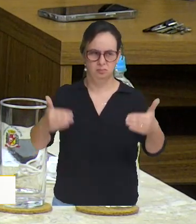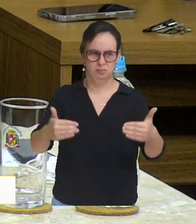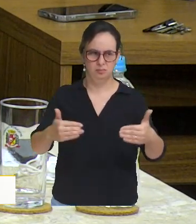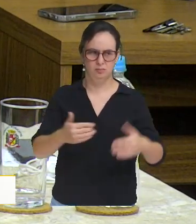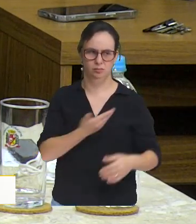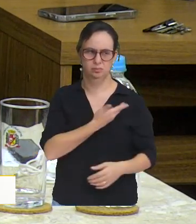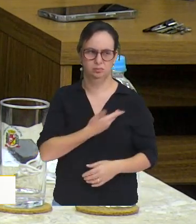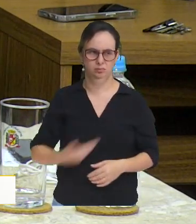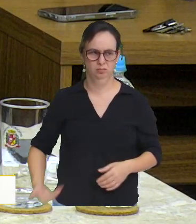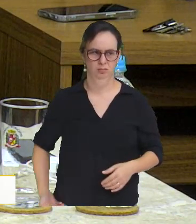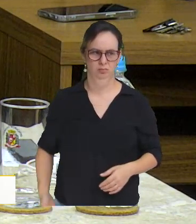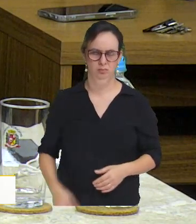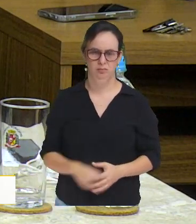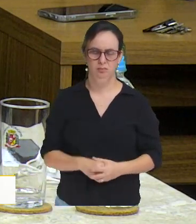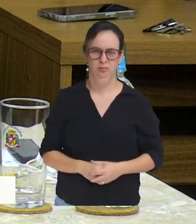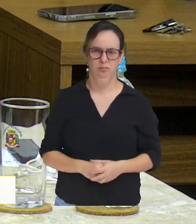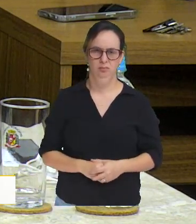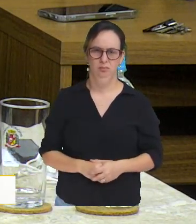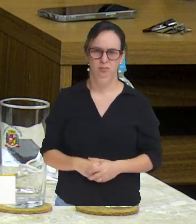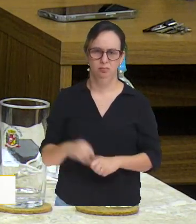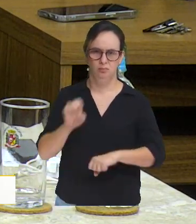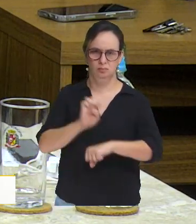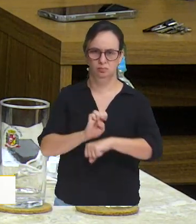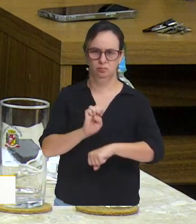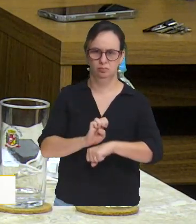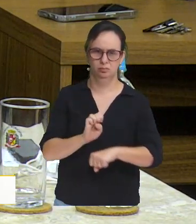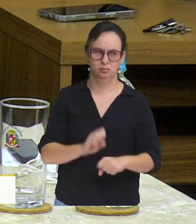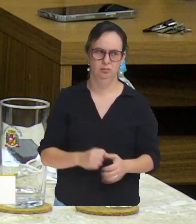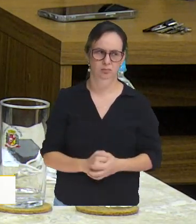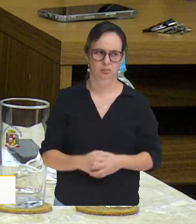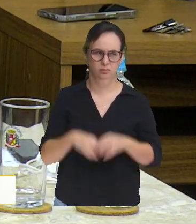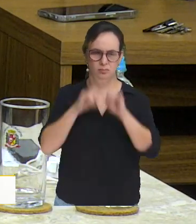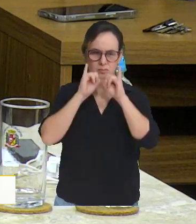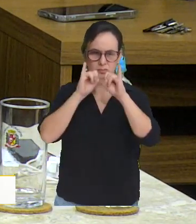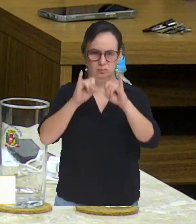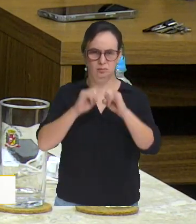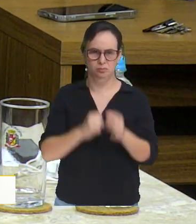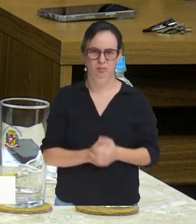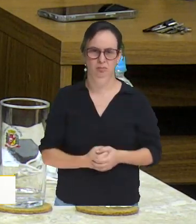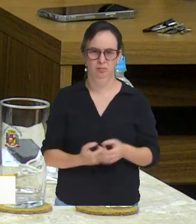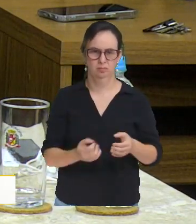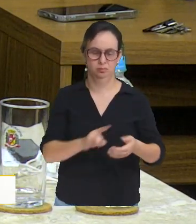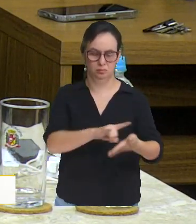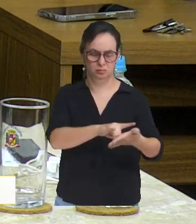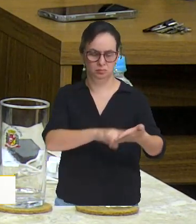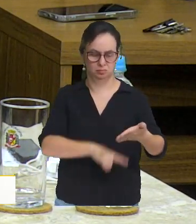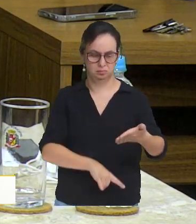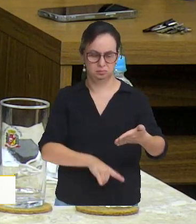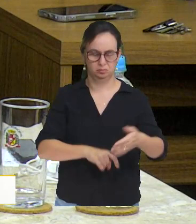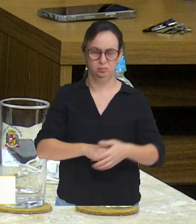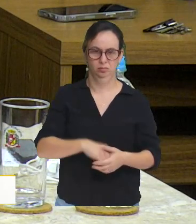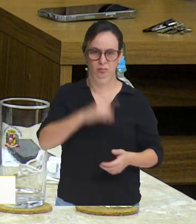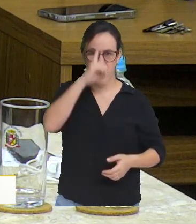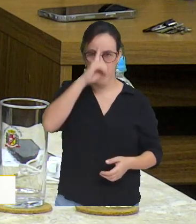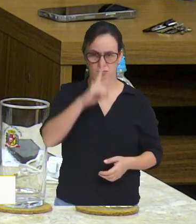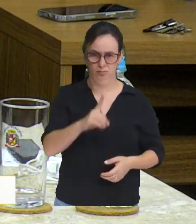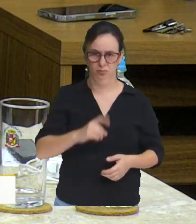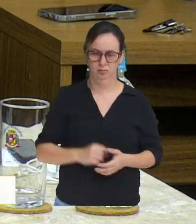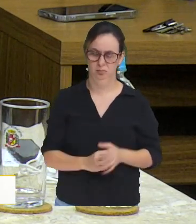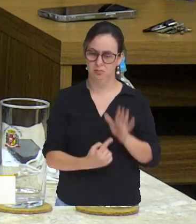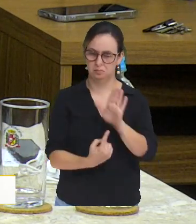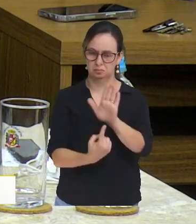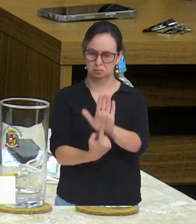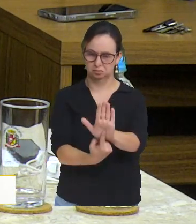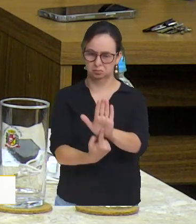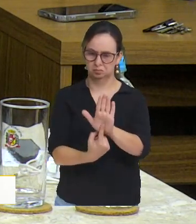Então, aqui estão as informações aqui no documento que foi enviado. Também foi enviado os mapas, né, conforme o